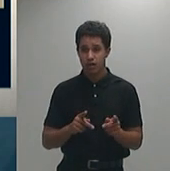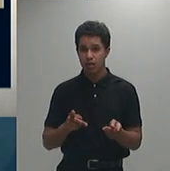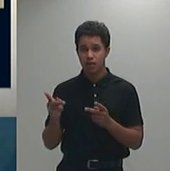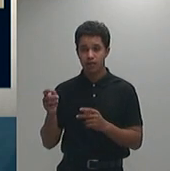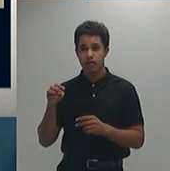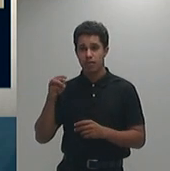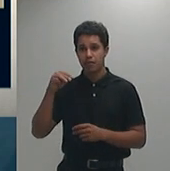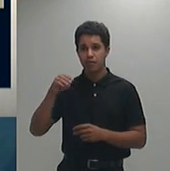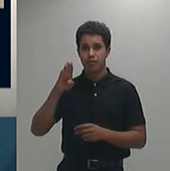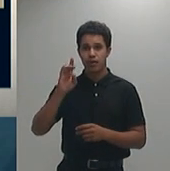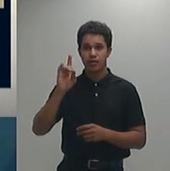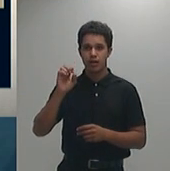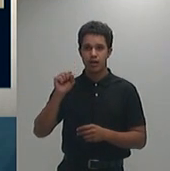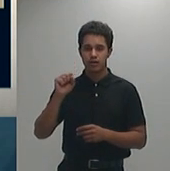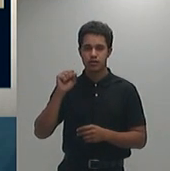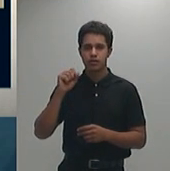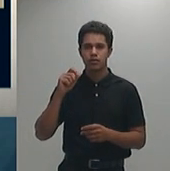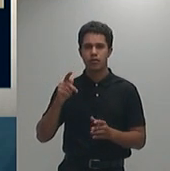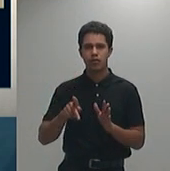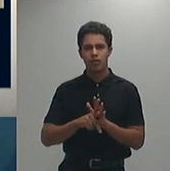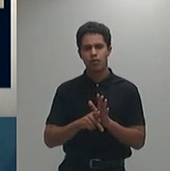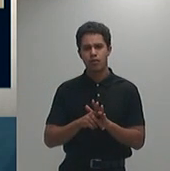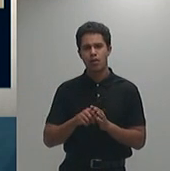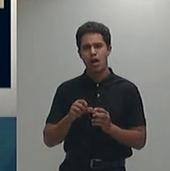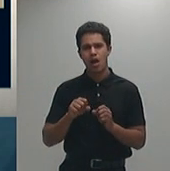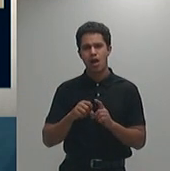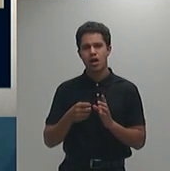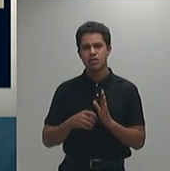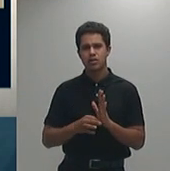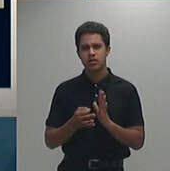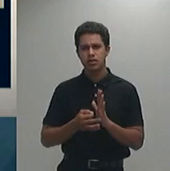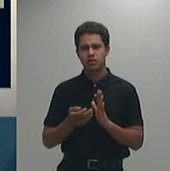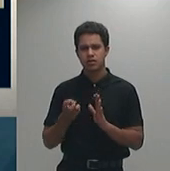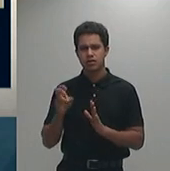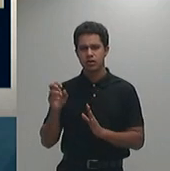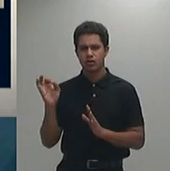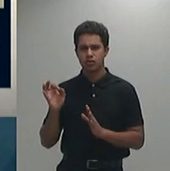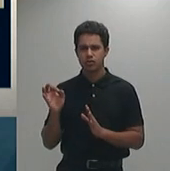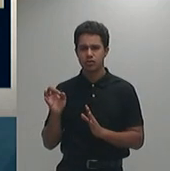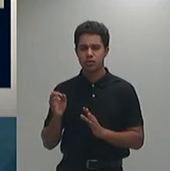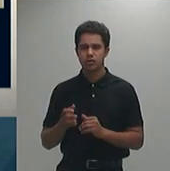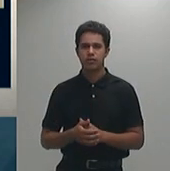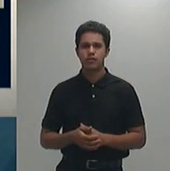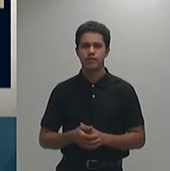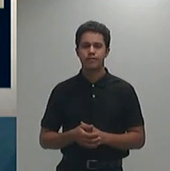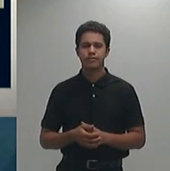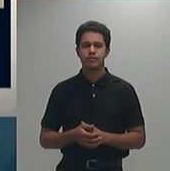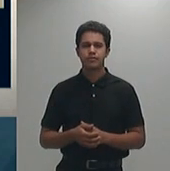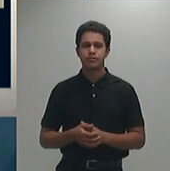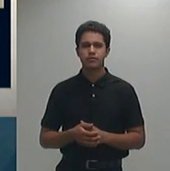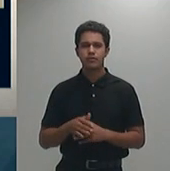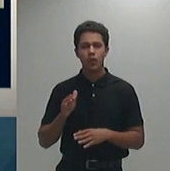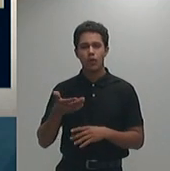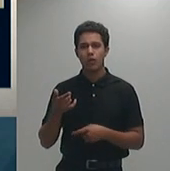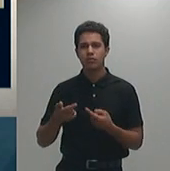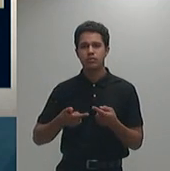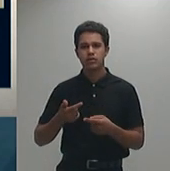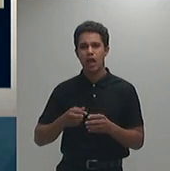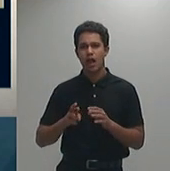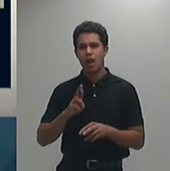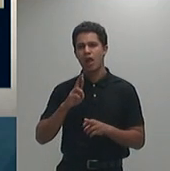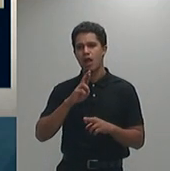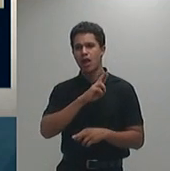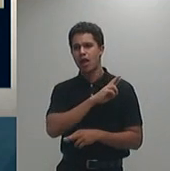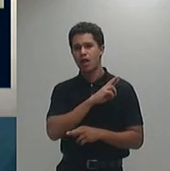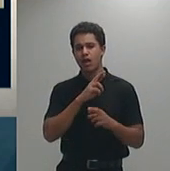acionista detentora de participação acionária superior a 5 porcento do capital social da companhia com indiscutível a representatividade do Inter